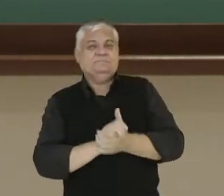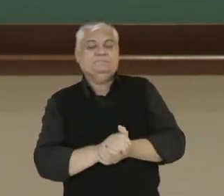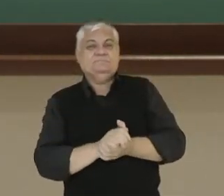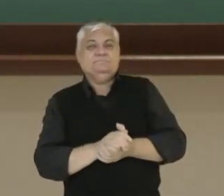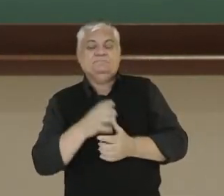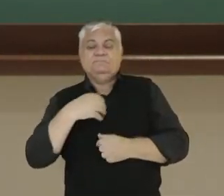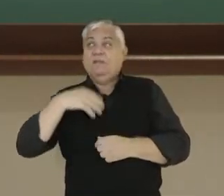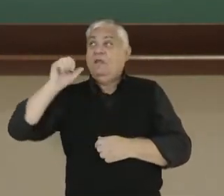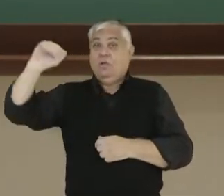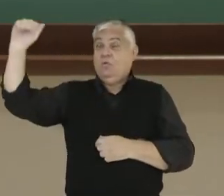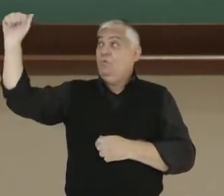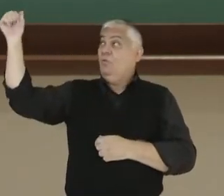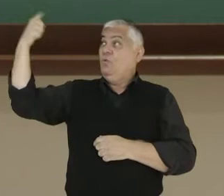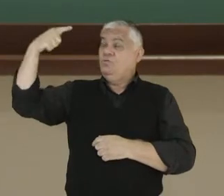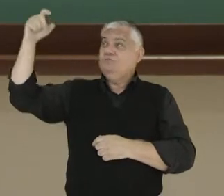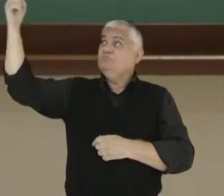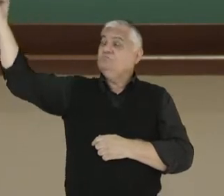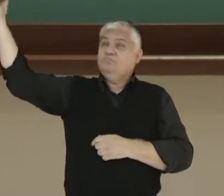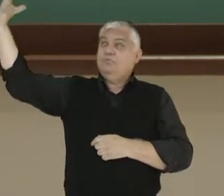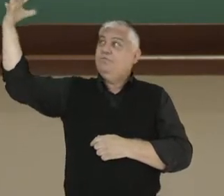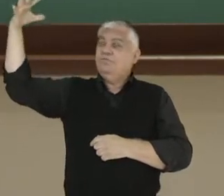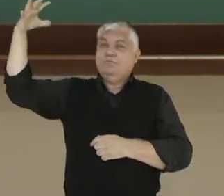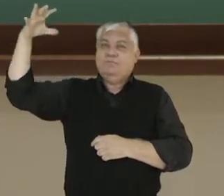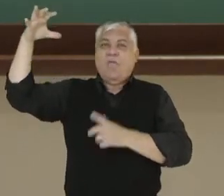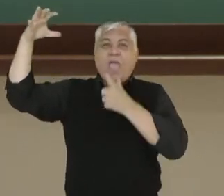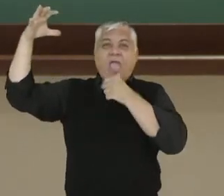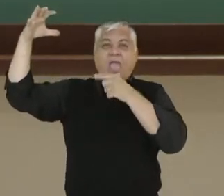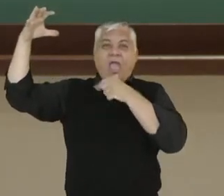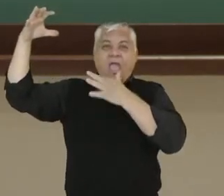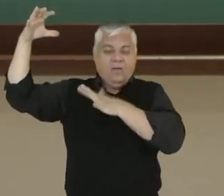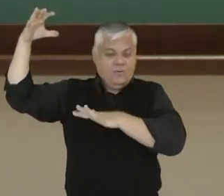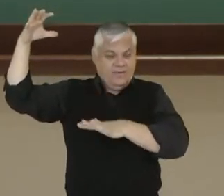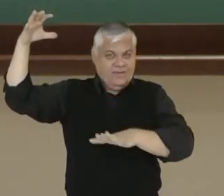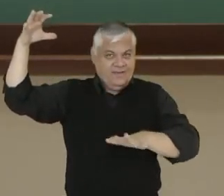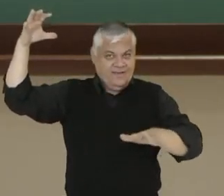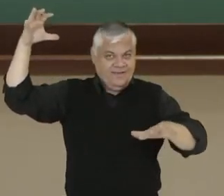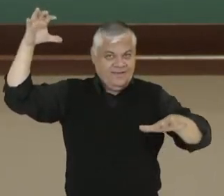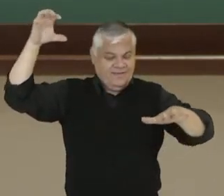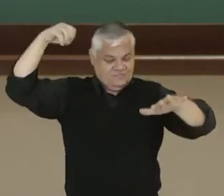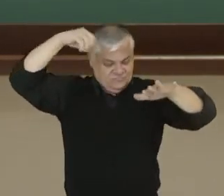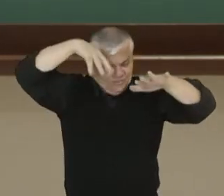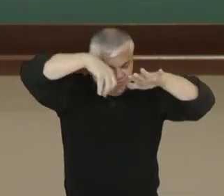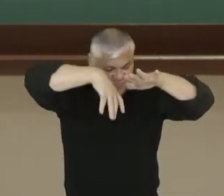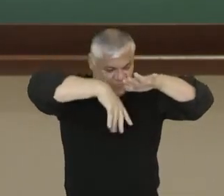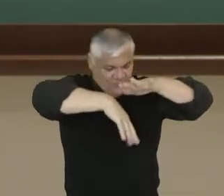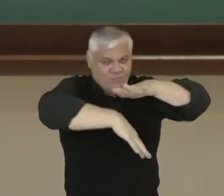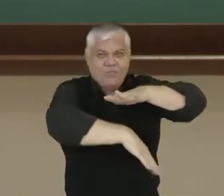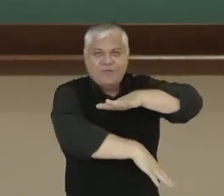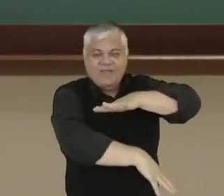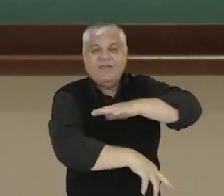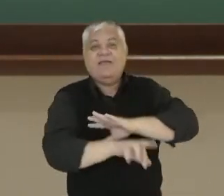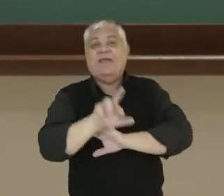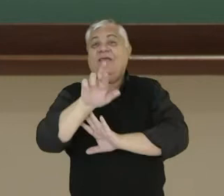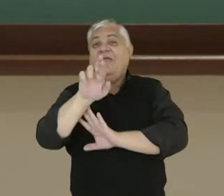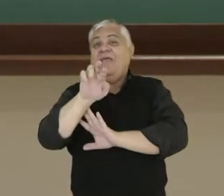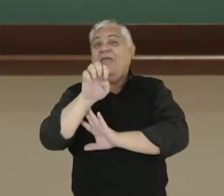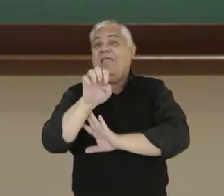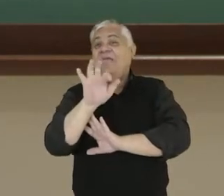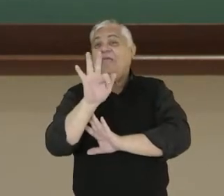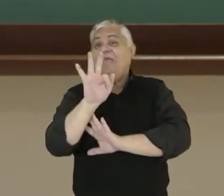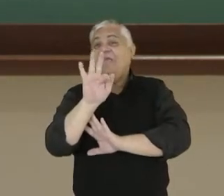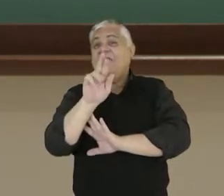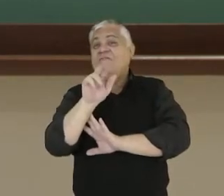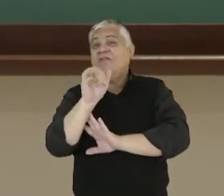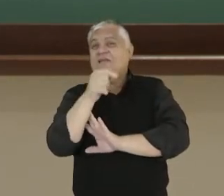do ar e ela encontra água na piscina, e ela consegue entrar na água. Então isso é refração, é a mudança de meio,